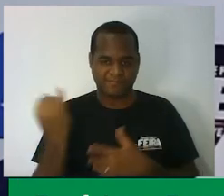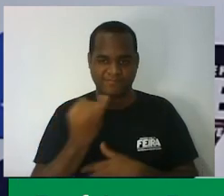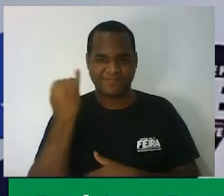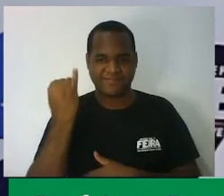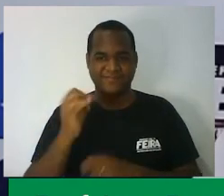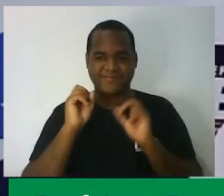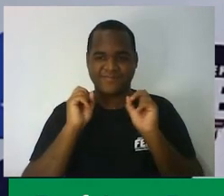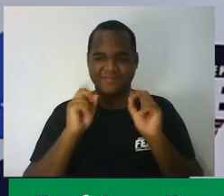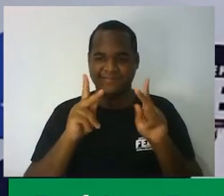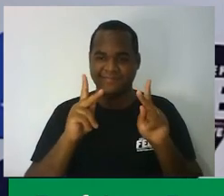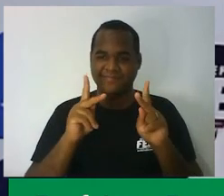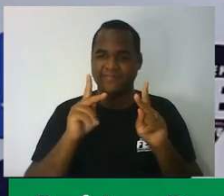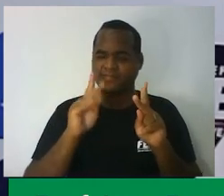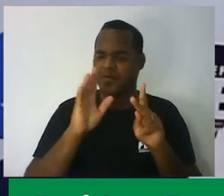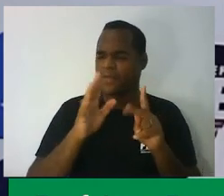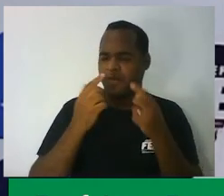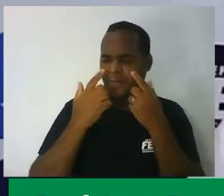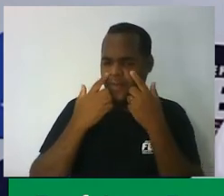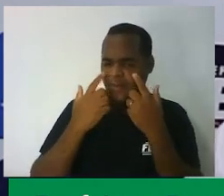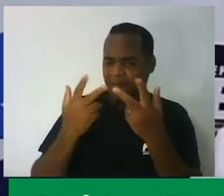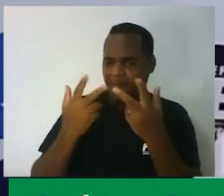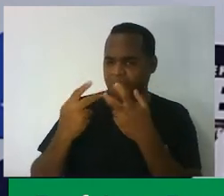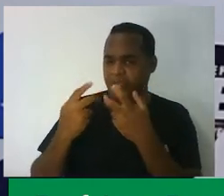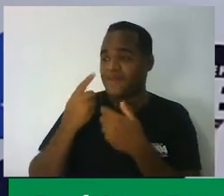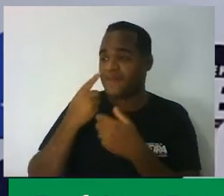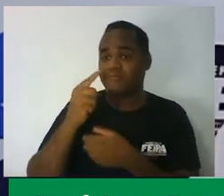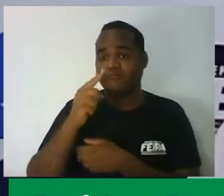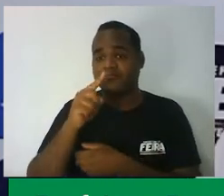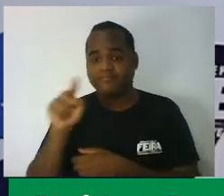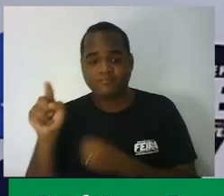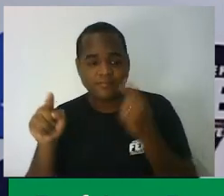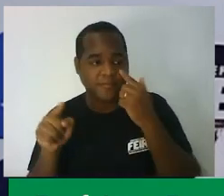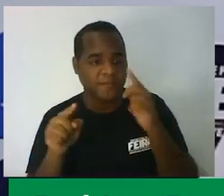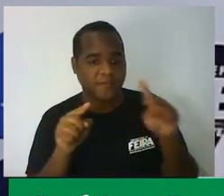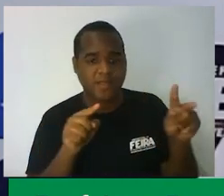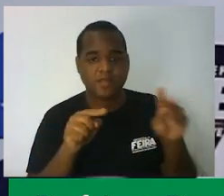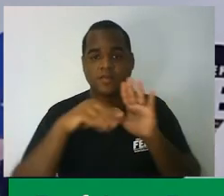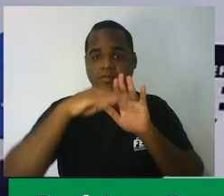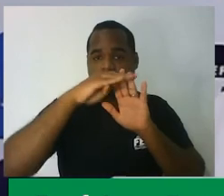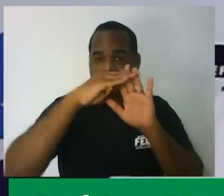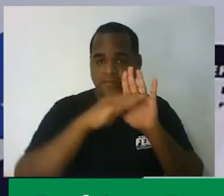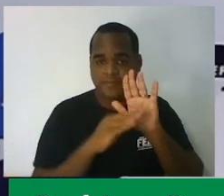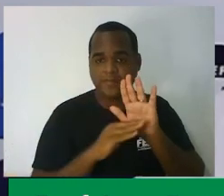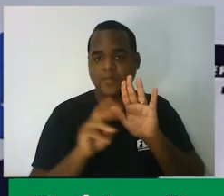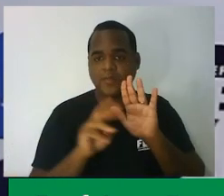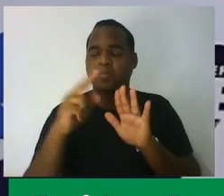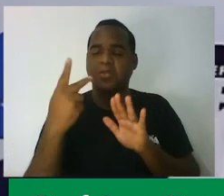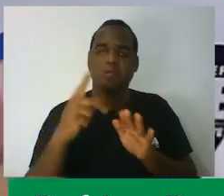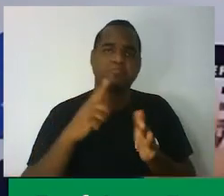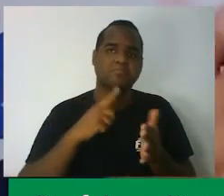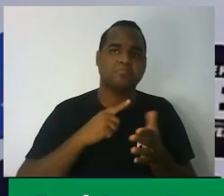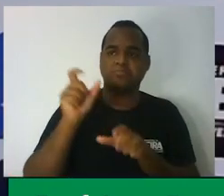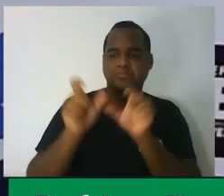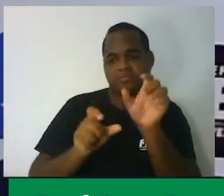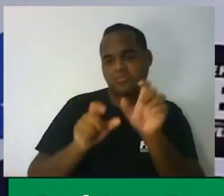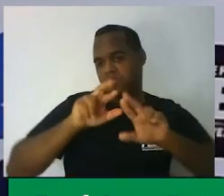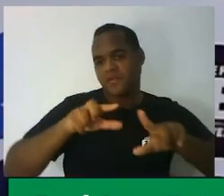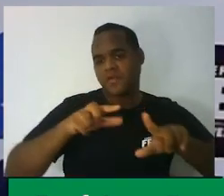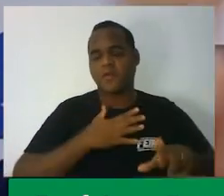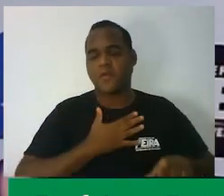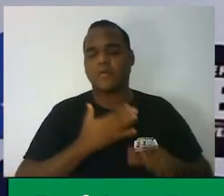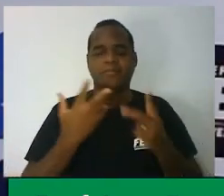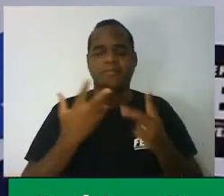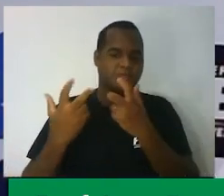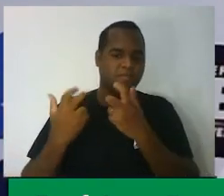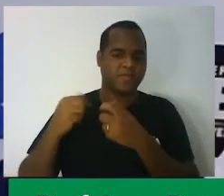bom? Mas perceba isso ao seu redor. Faça uma lista com o nome de coisas ou de objetos que você conseguir